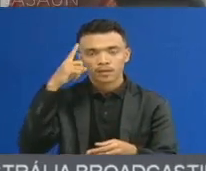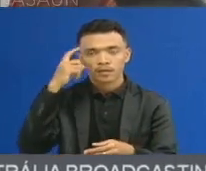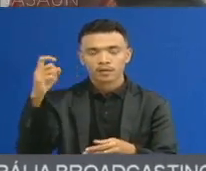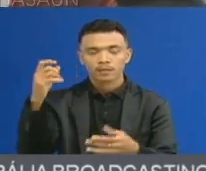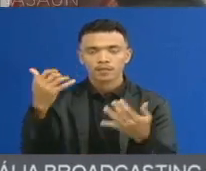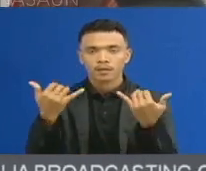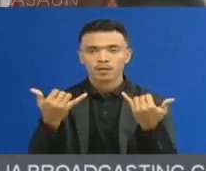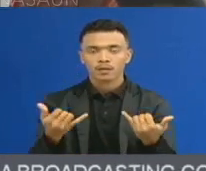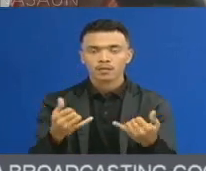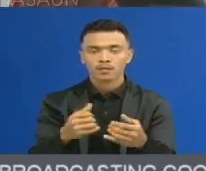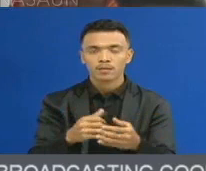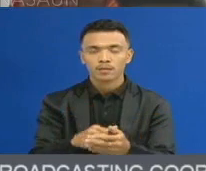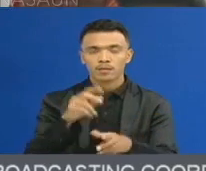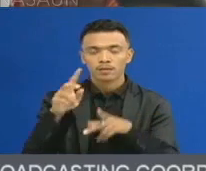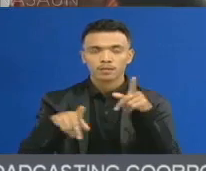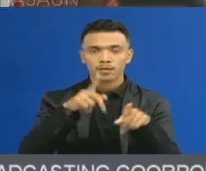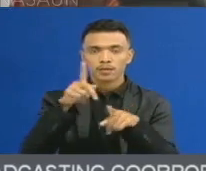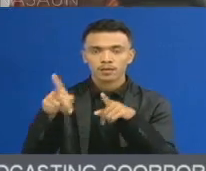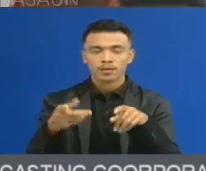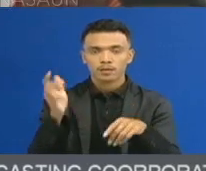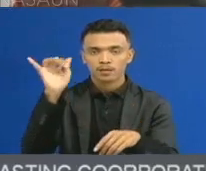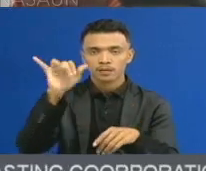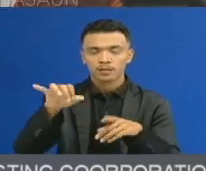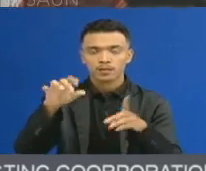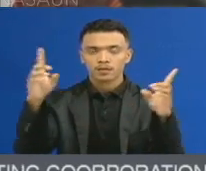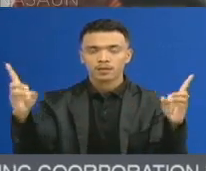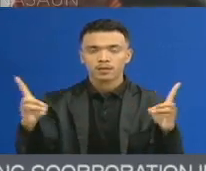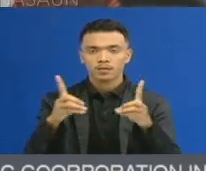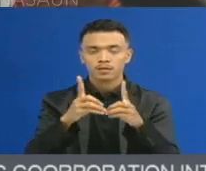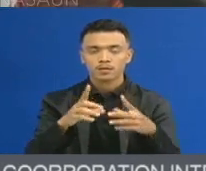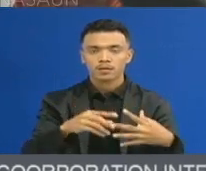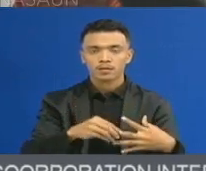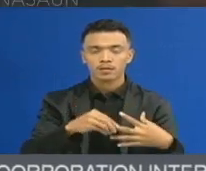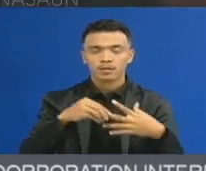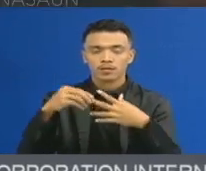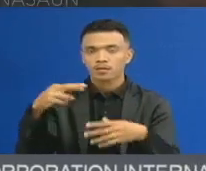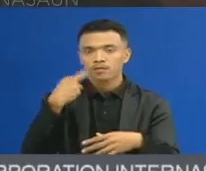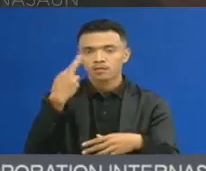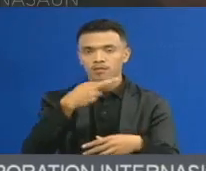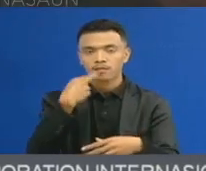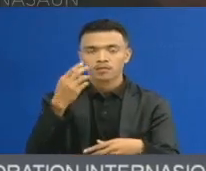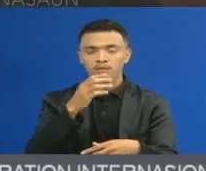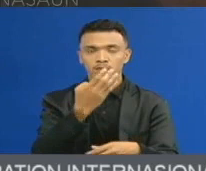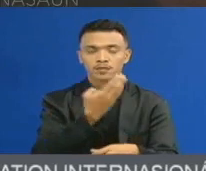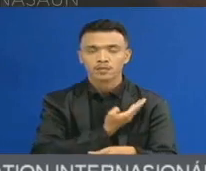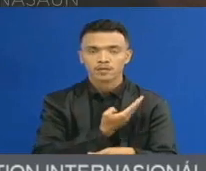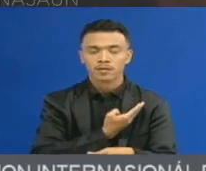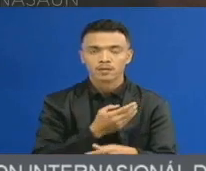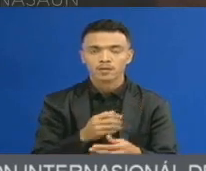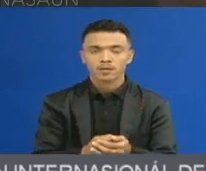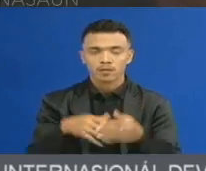radau que como na Recife enfrenta Liliuba Fosfolizai. A tamba preocupação